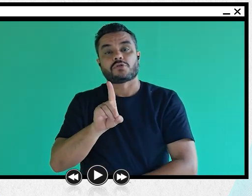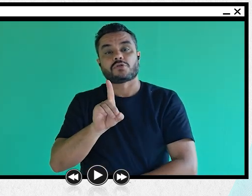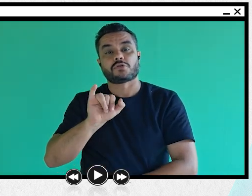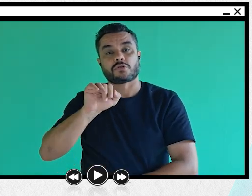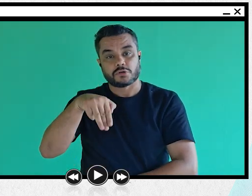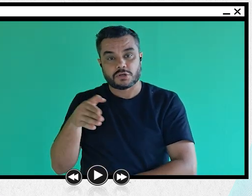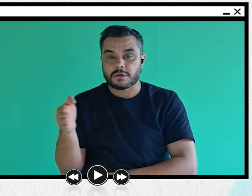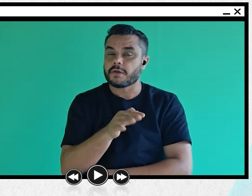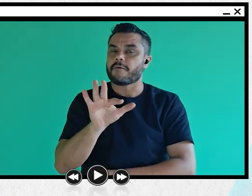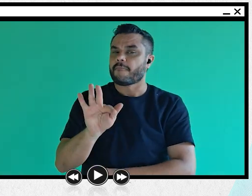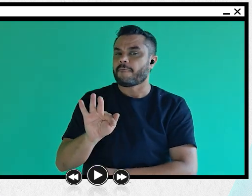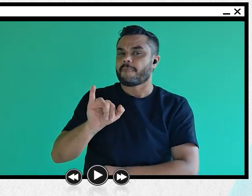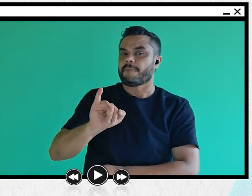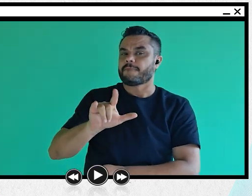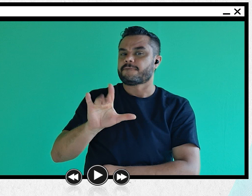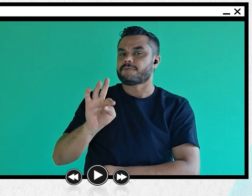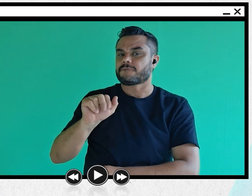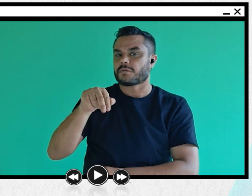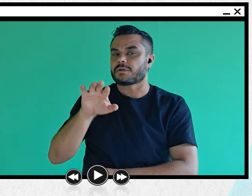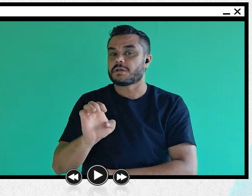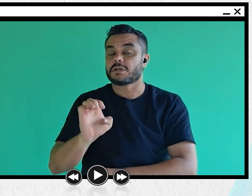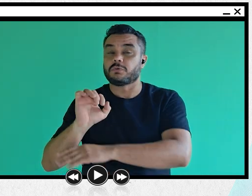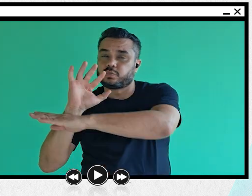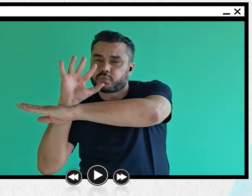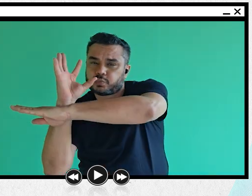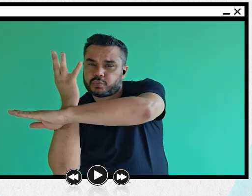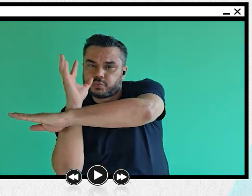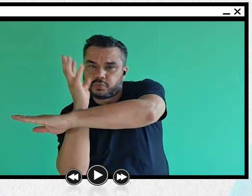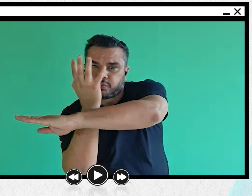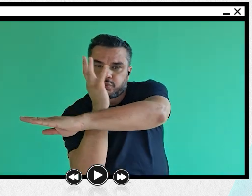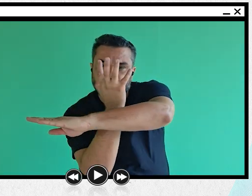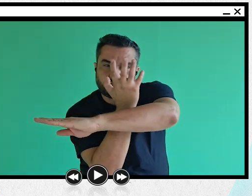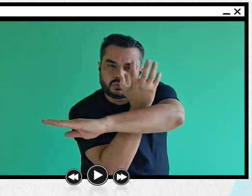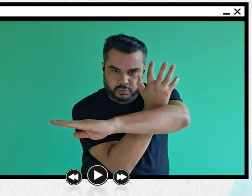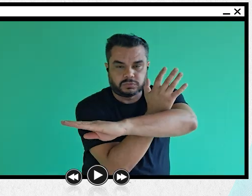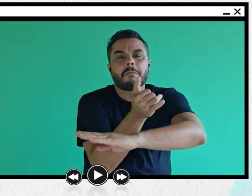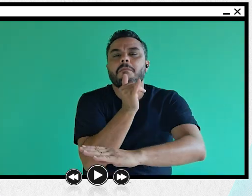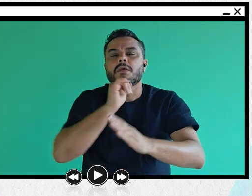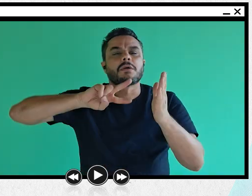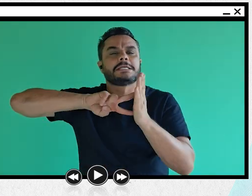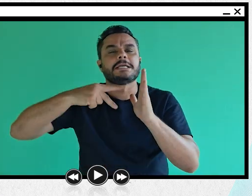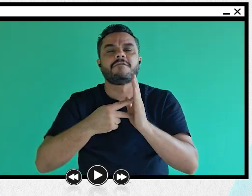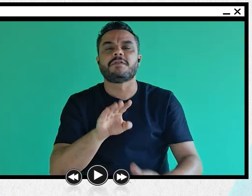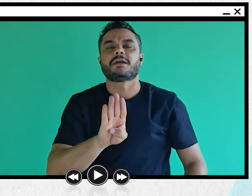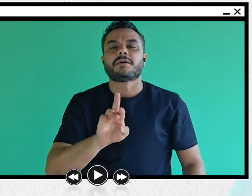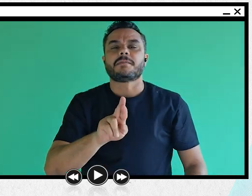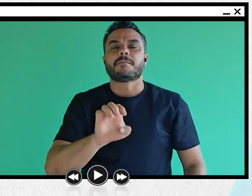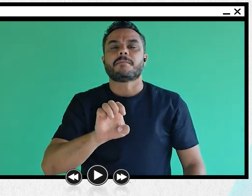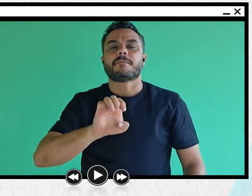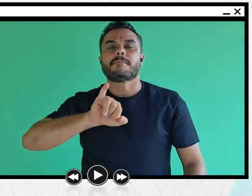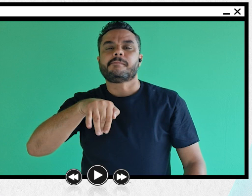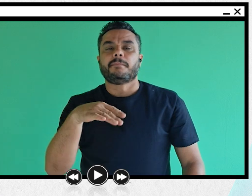é o das áreas alagadas. Então, imagina um brejo, né? O que é um brejo? Um brejo, você